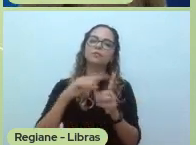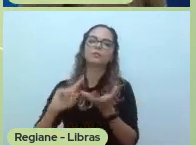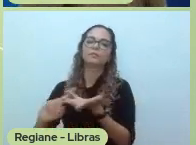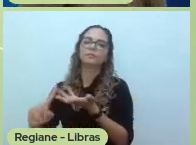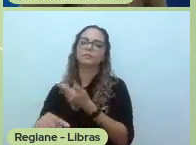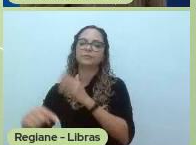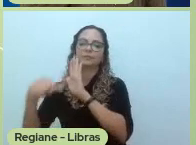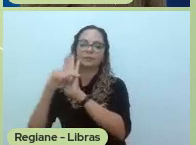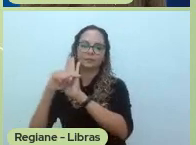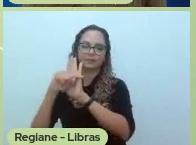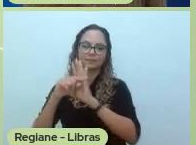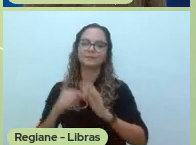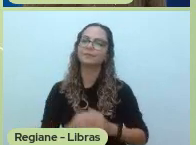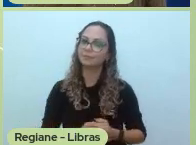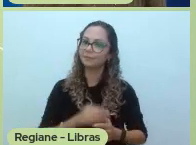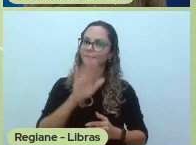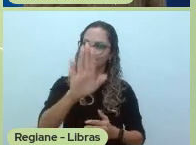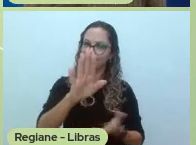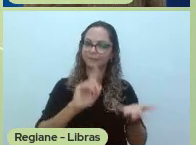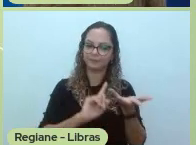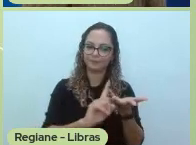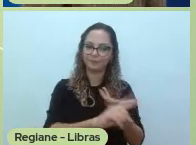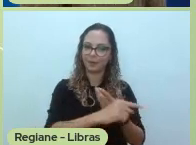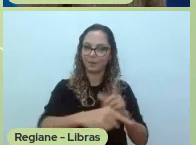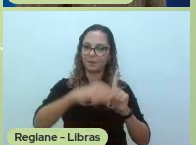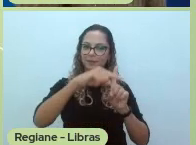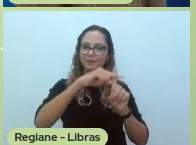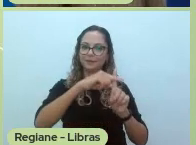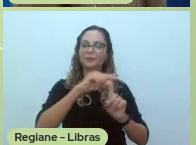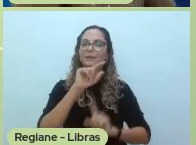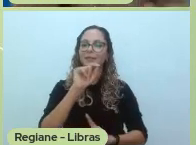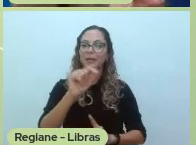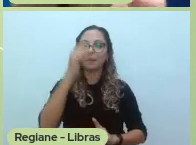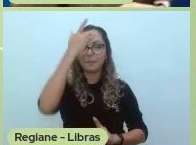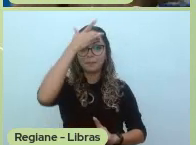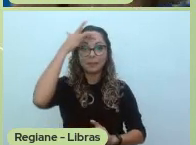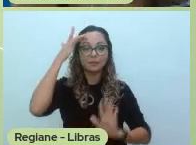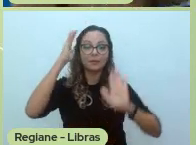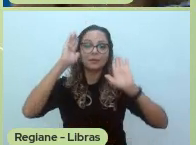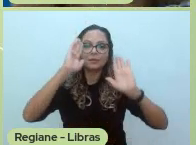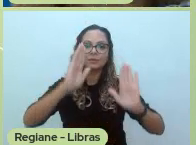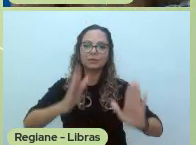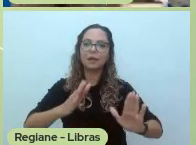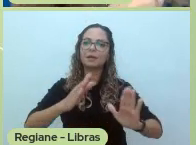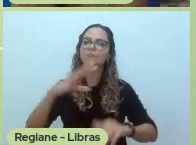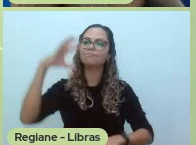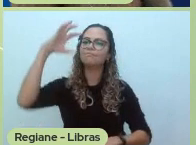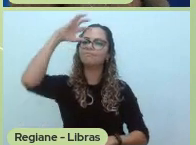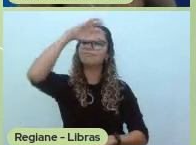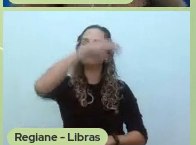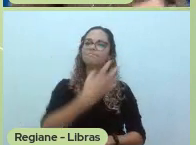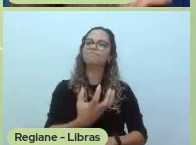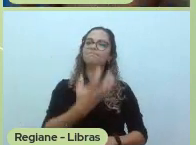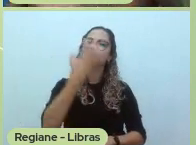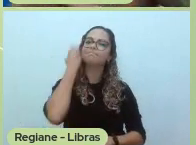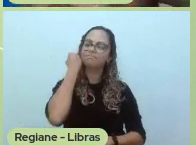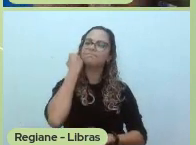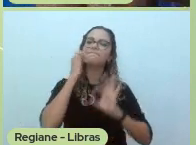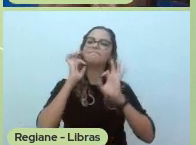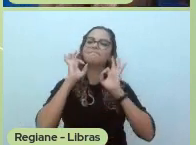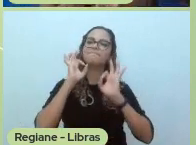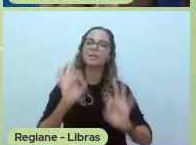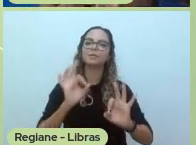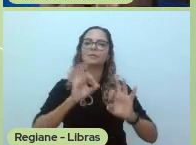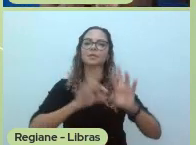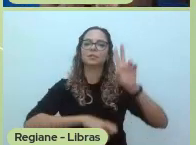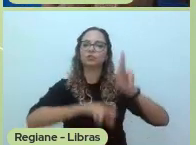o nosso conceito, quem vive sabe. A partir do momento que a pessoa incorpora e essa diversidade entende o